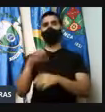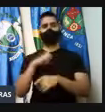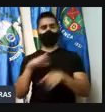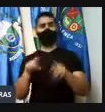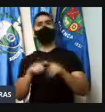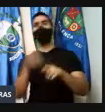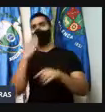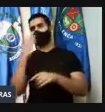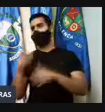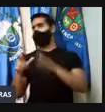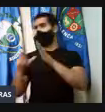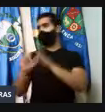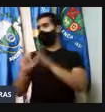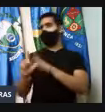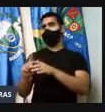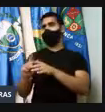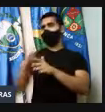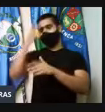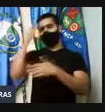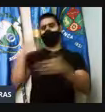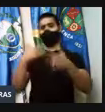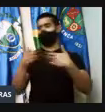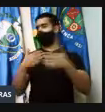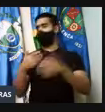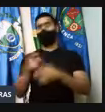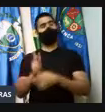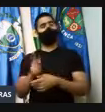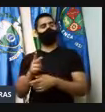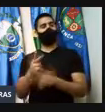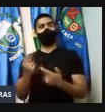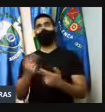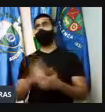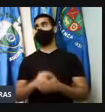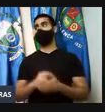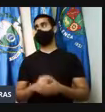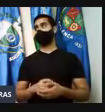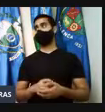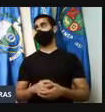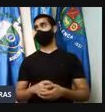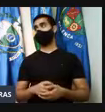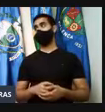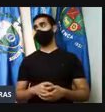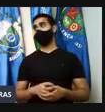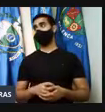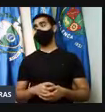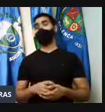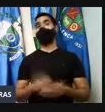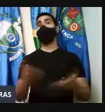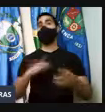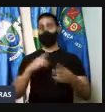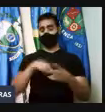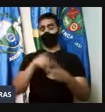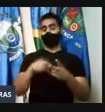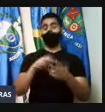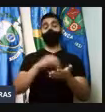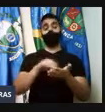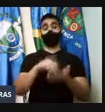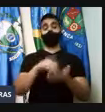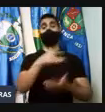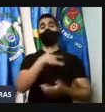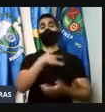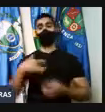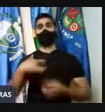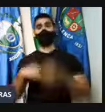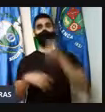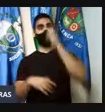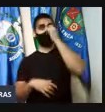requerimento anterior e eles não vieram mesmo convocados. Agora, mas esse agora está inserindo a secretária de Saúde. Perfeito. Já está Pedro